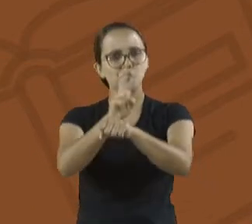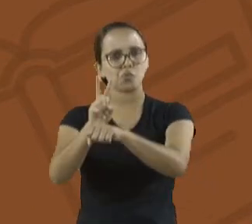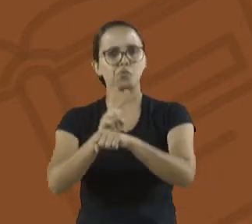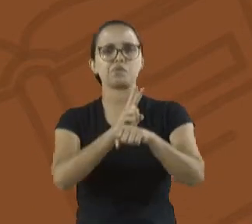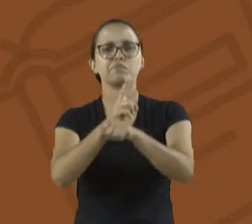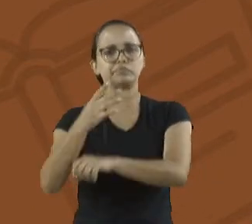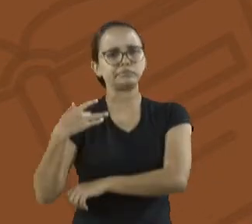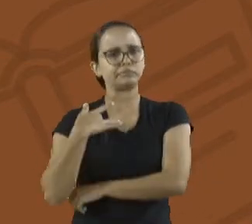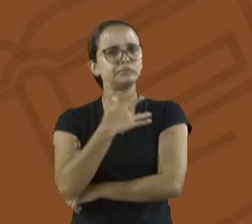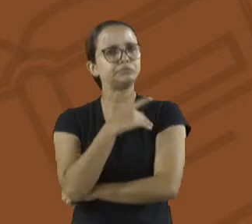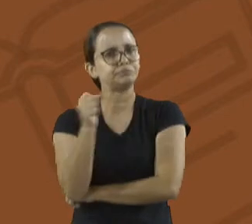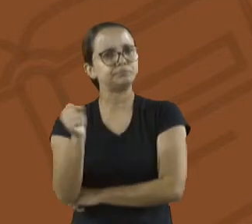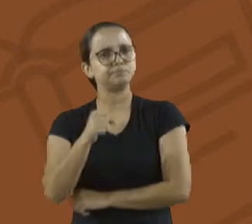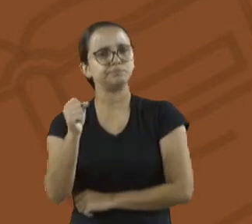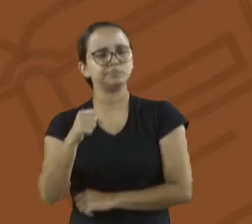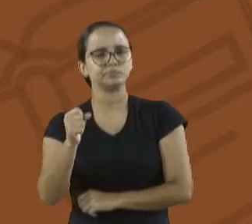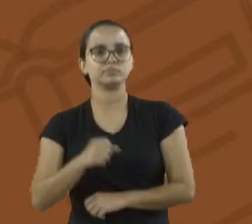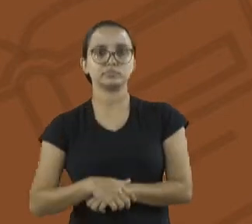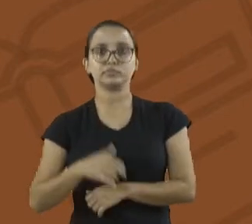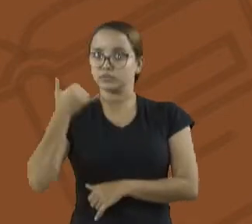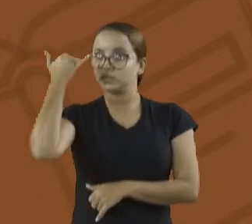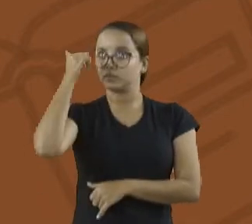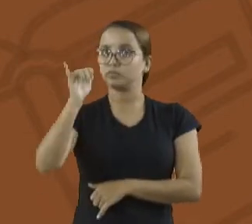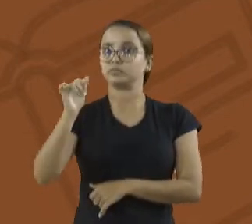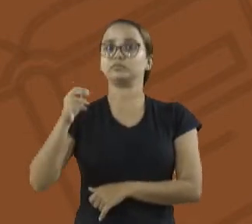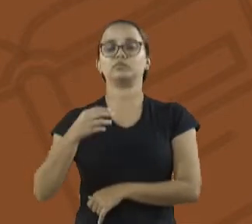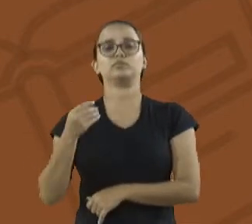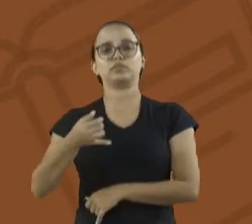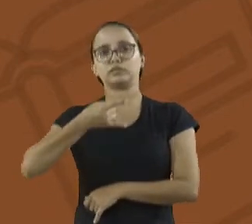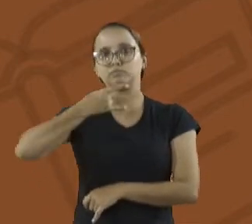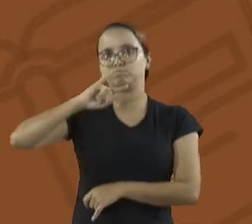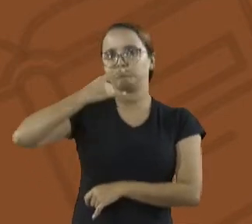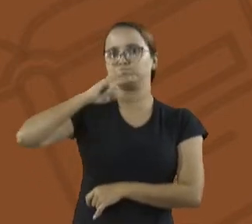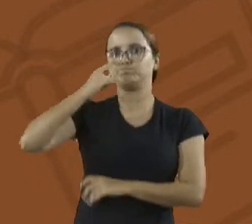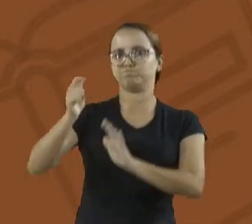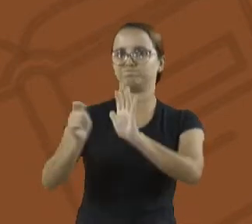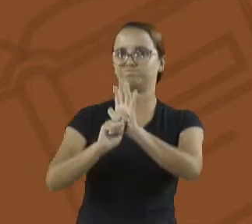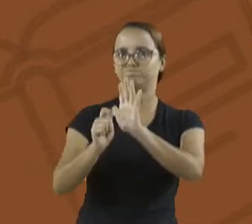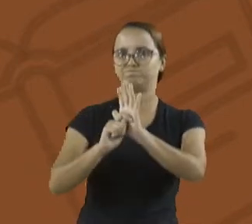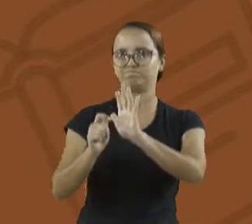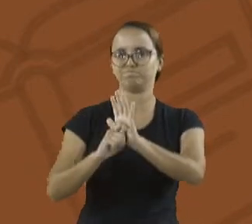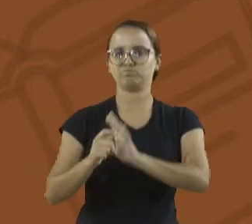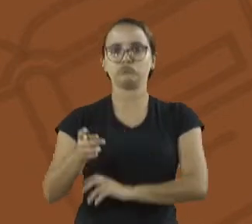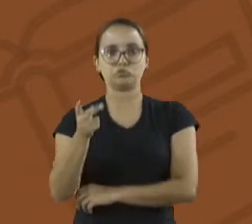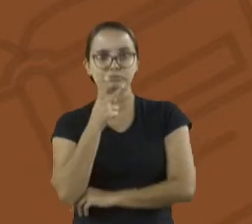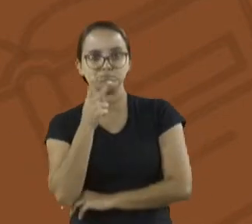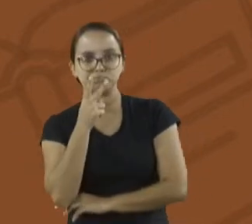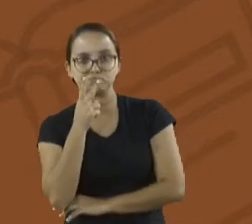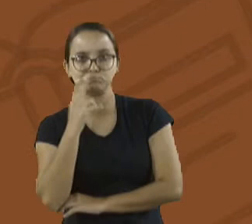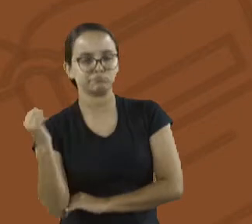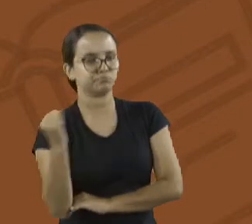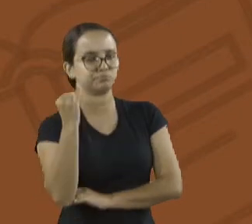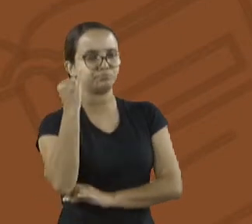sim. E evitar o uso de álcool, drogas e principalmente o cigarro.